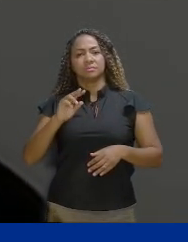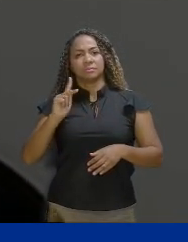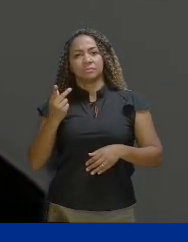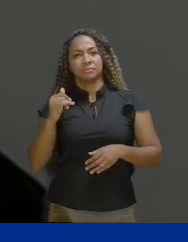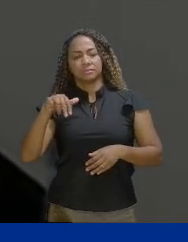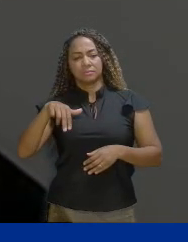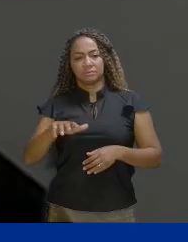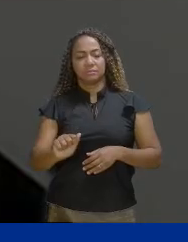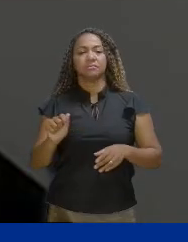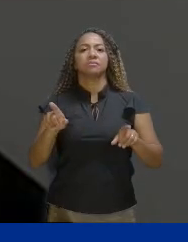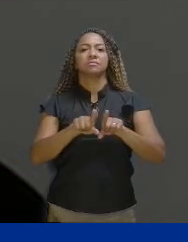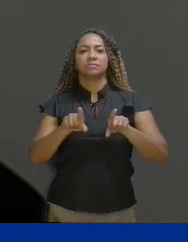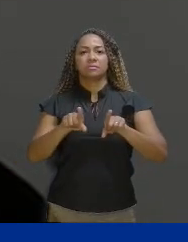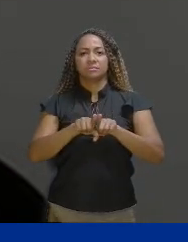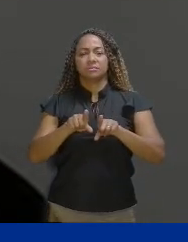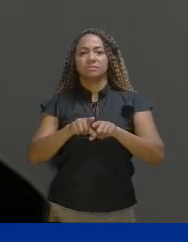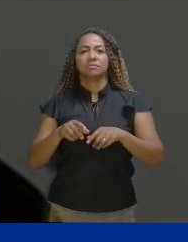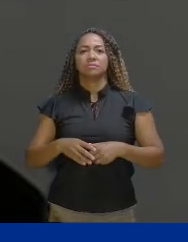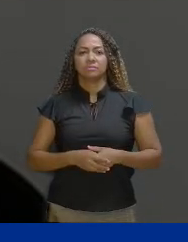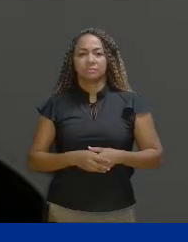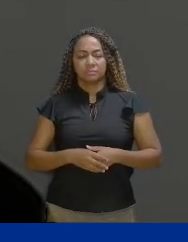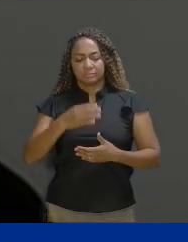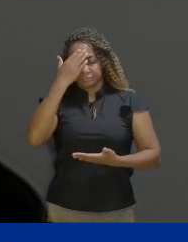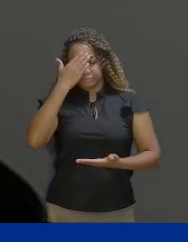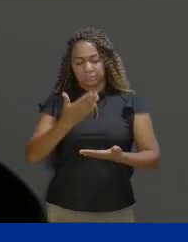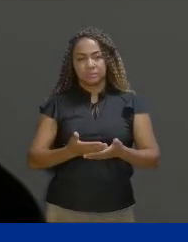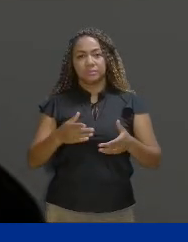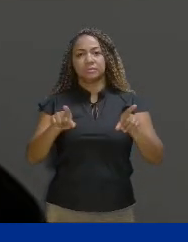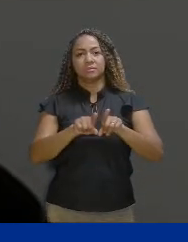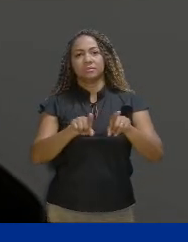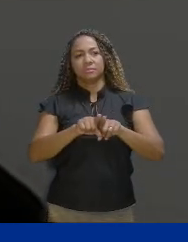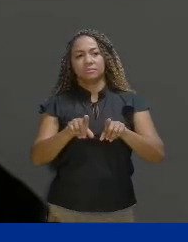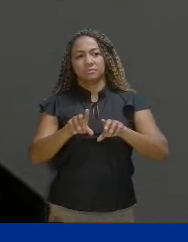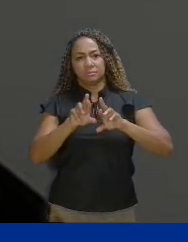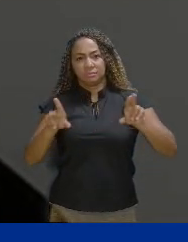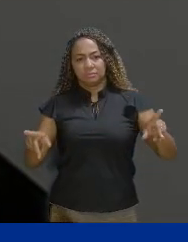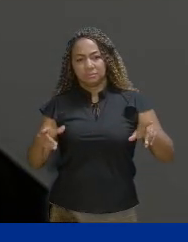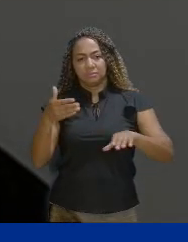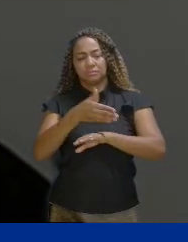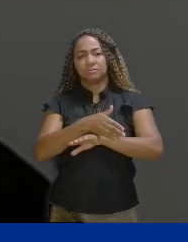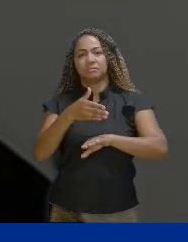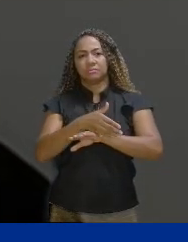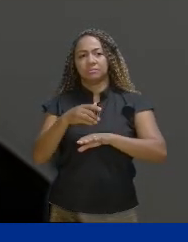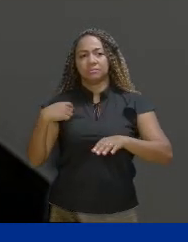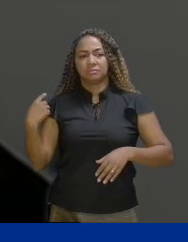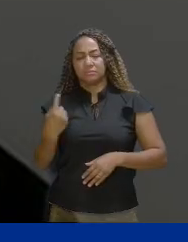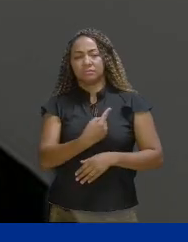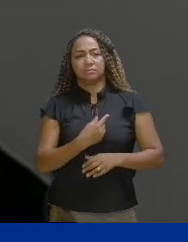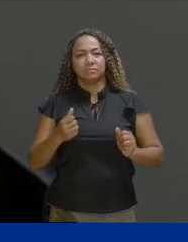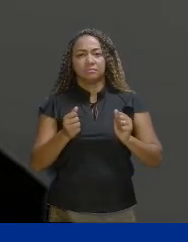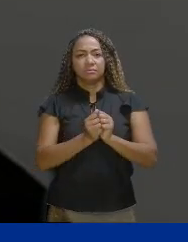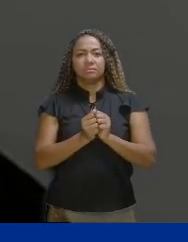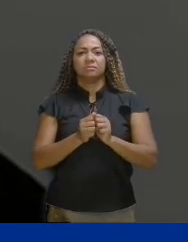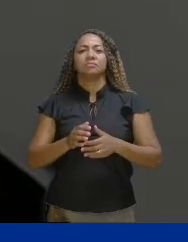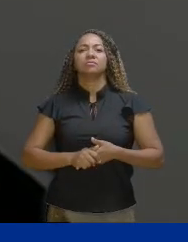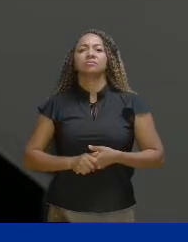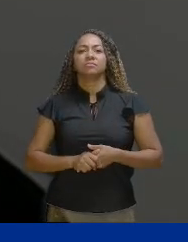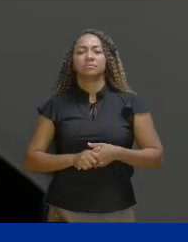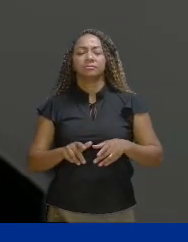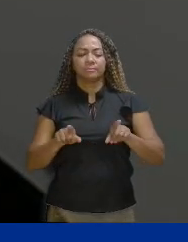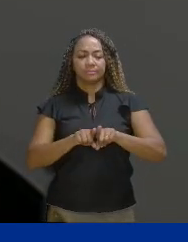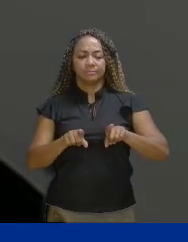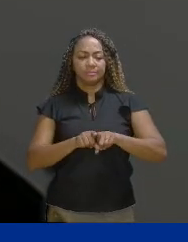um legado. Na tela, a juíza Tribunal, Paola eu Santos. acredito também que não será diferente com a sua presença aqui. E dizer